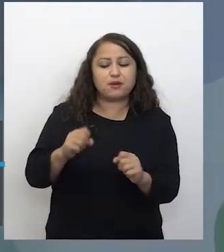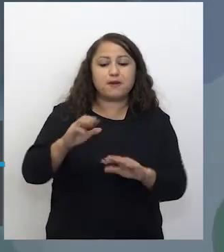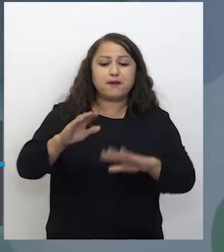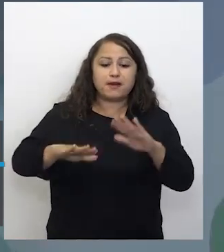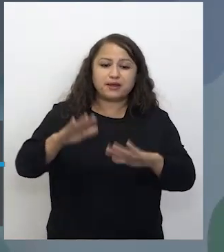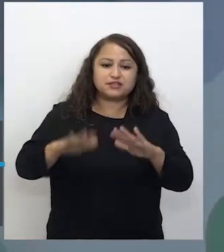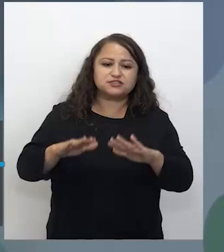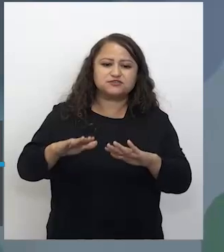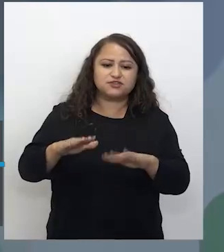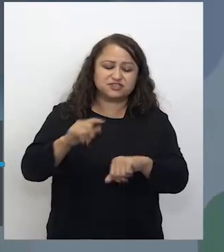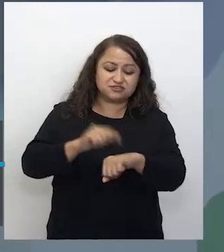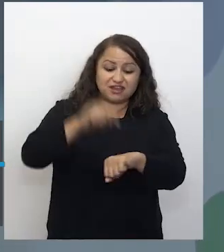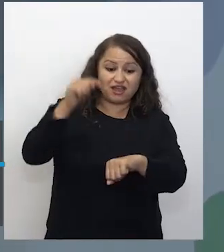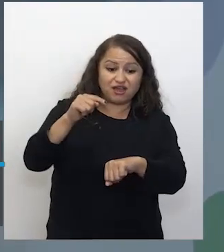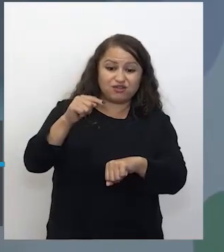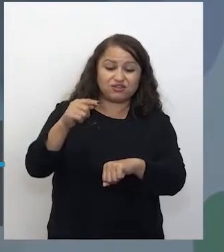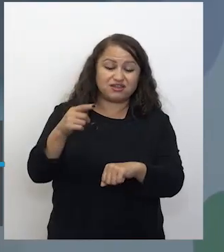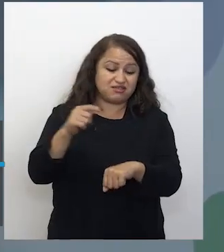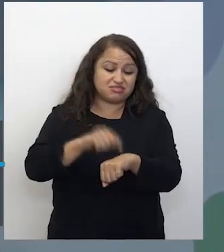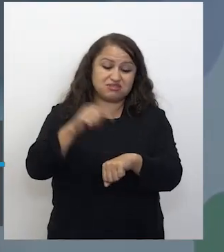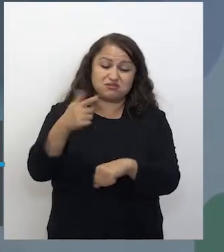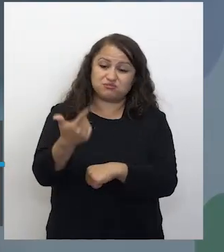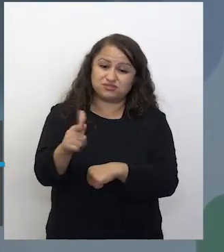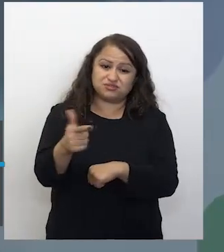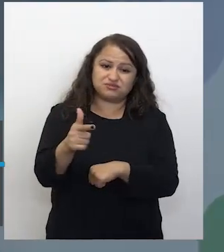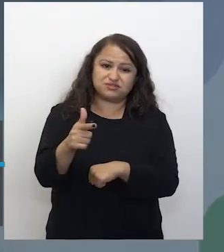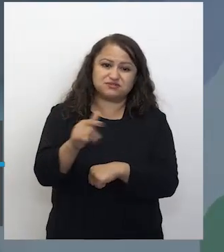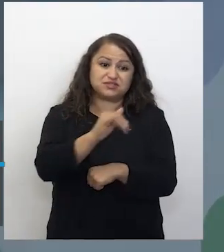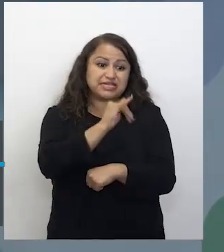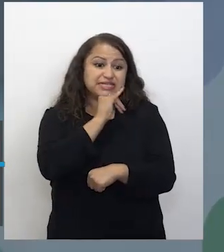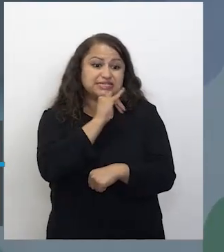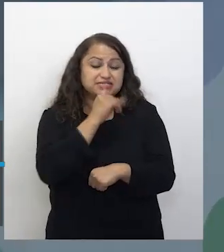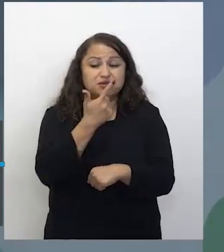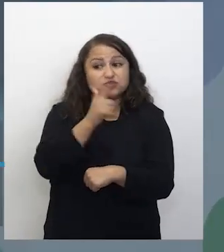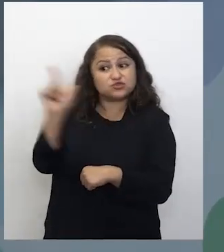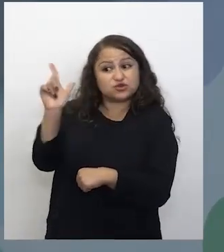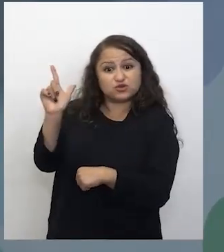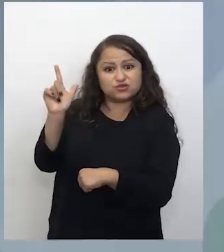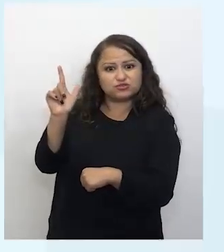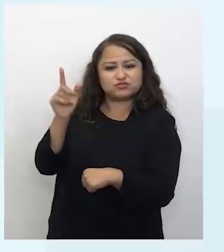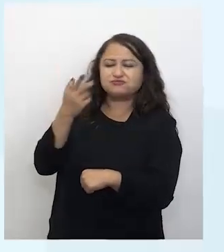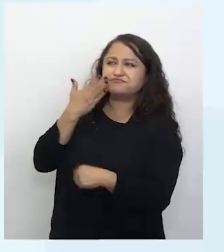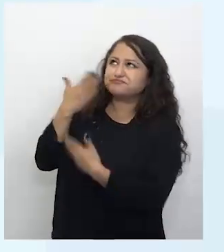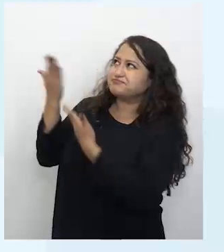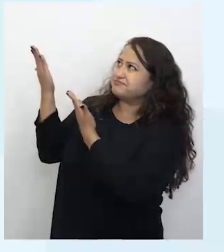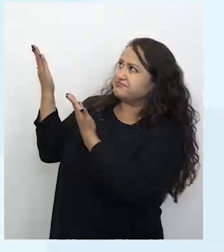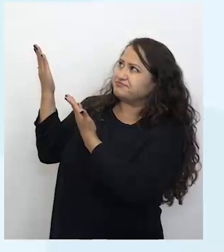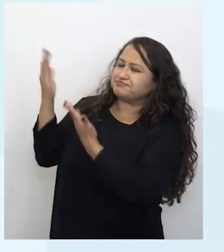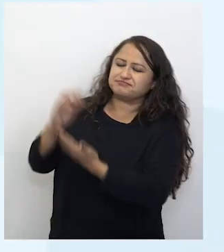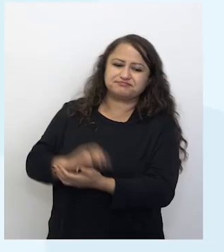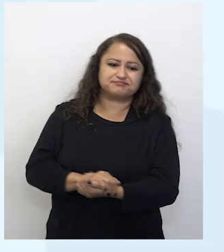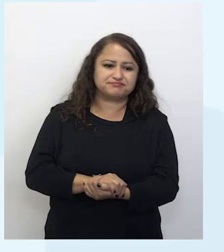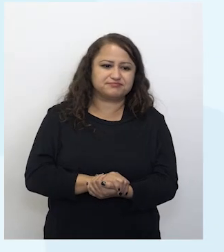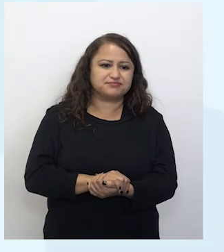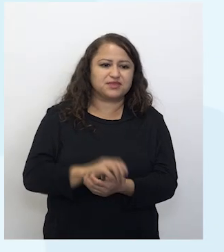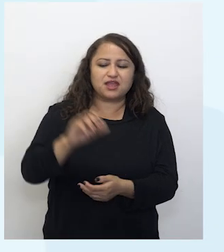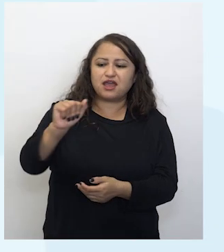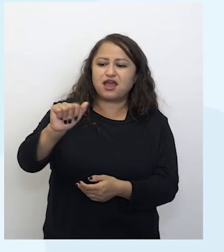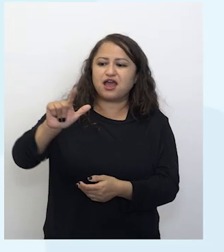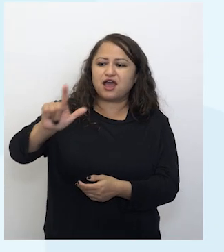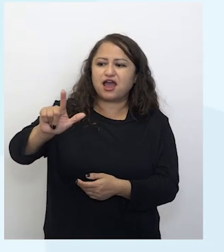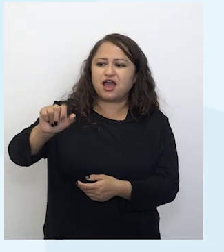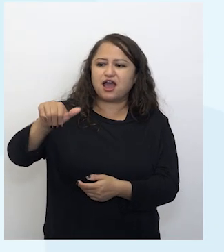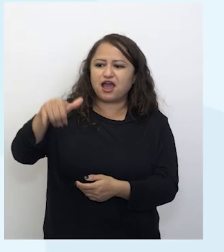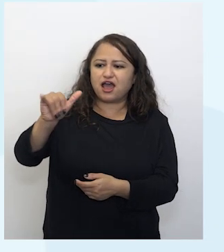aula dá tempo, e a gente vai prosseguir porque tem outros exemplos. Né? Observem aí na tela, diz lá. Alissa Kerson.